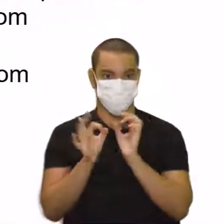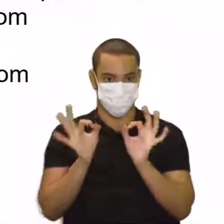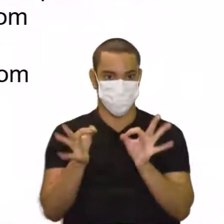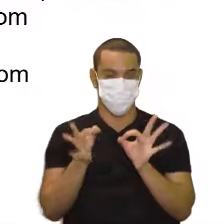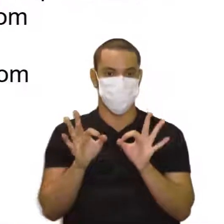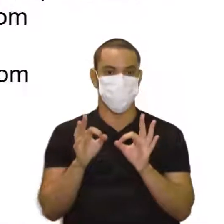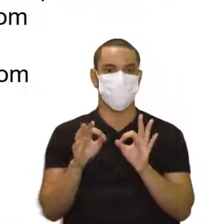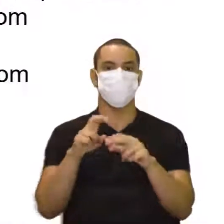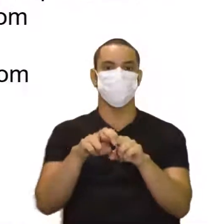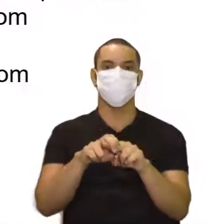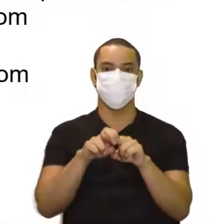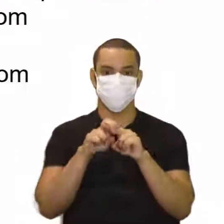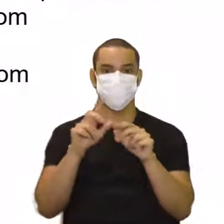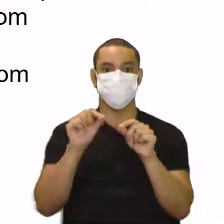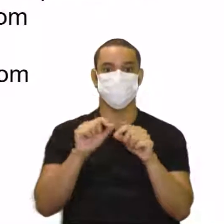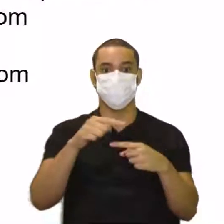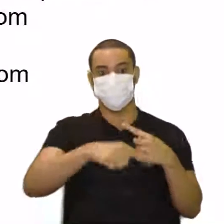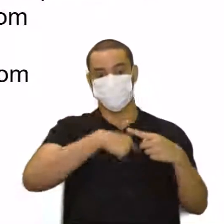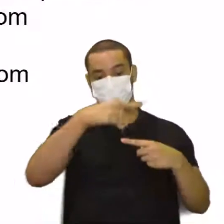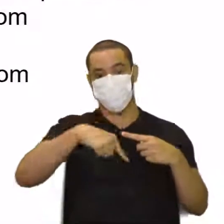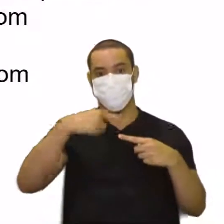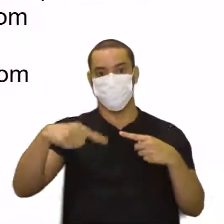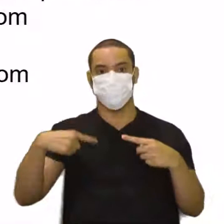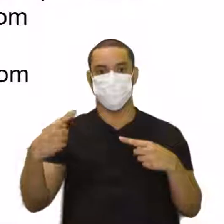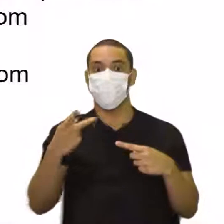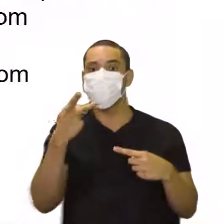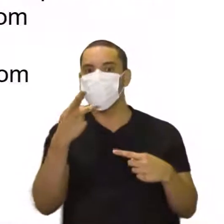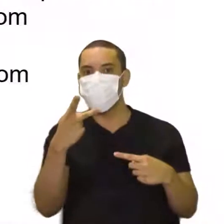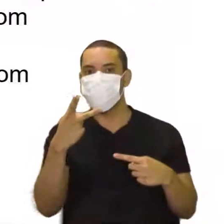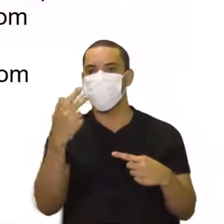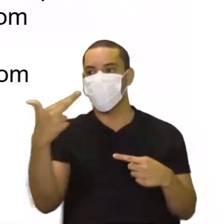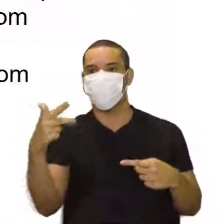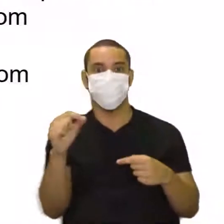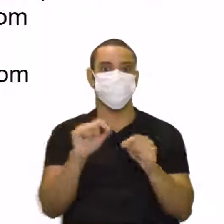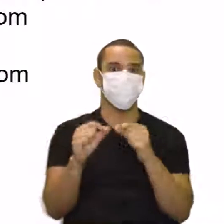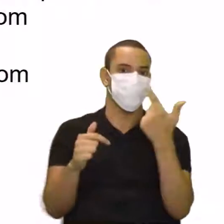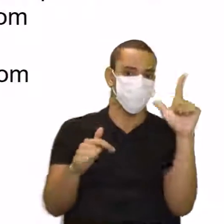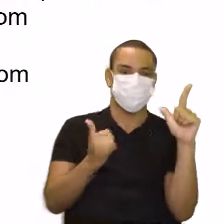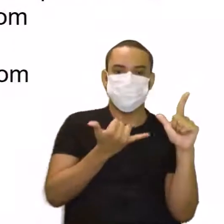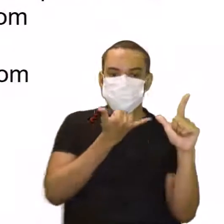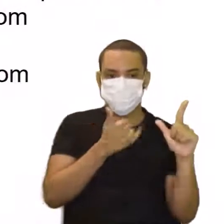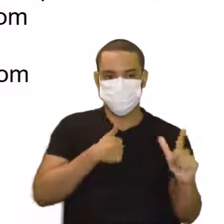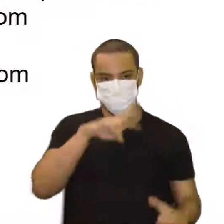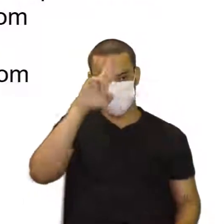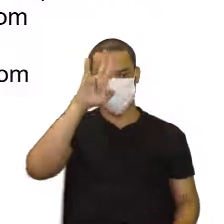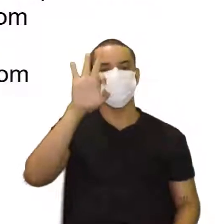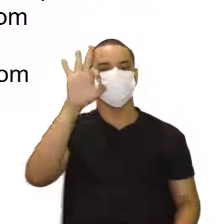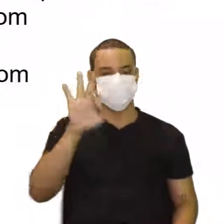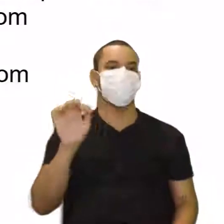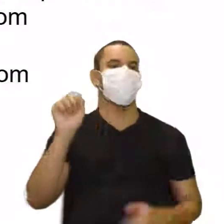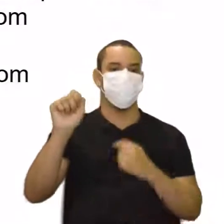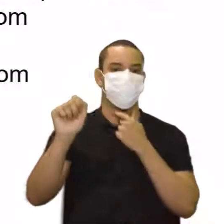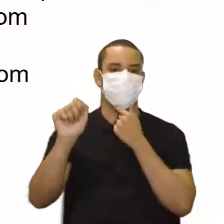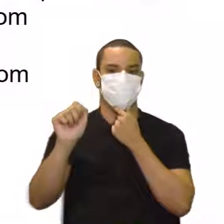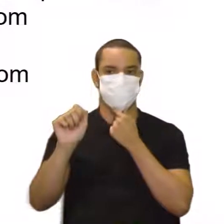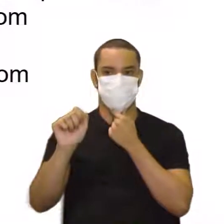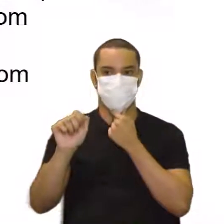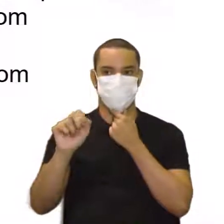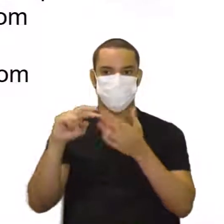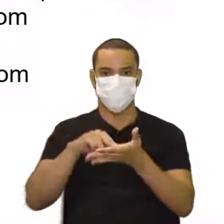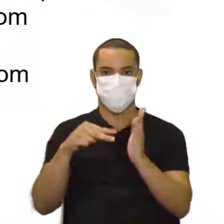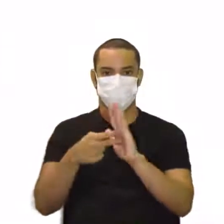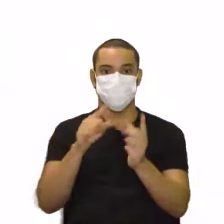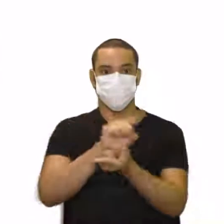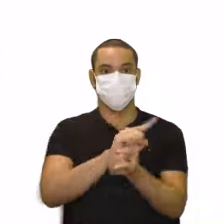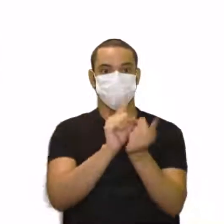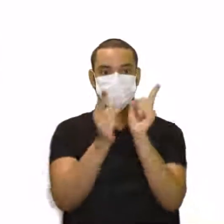caso, olha só, é expira. Eu falei uma coisa, fiz outra. Expira. Aí direita e o ímã para a esquerda. Então aqui está o oposto, tá bom?